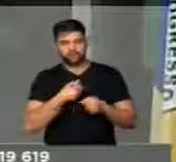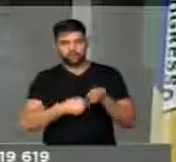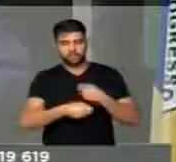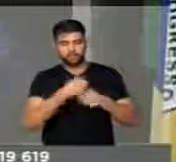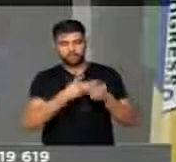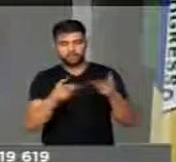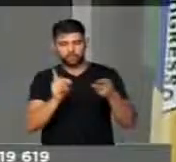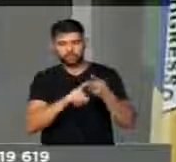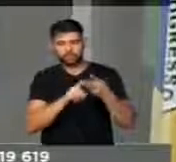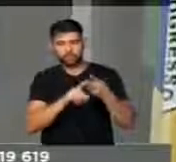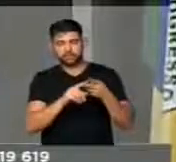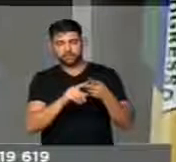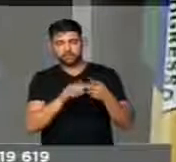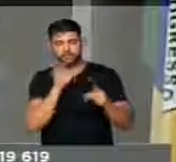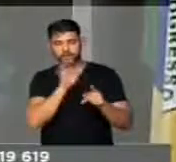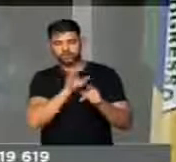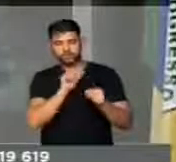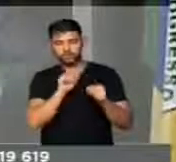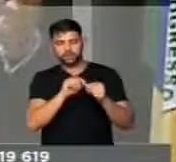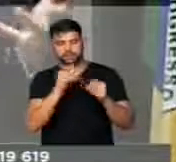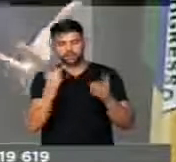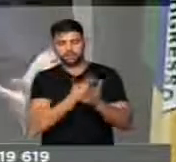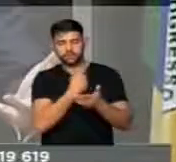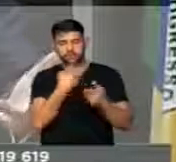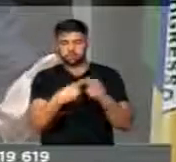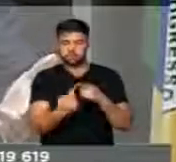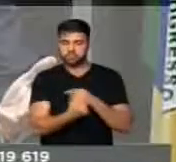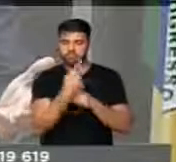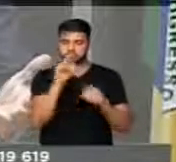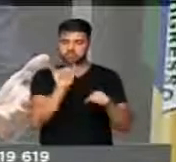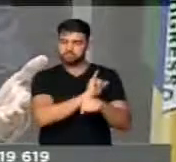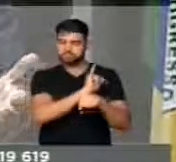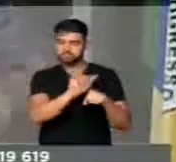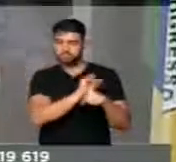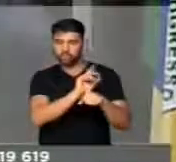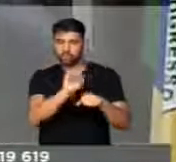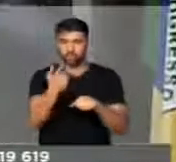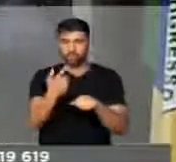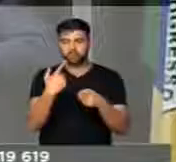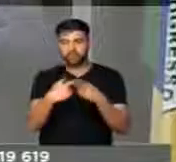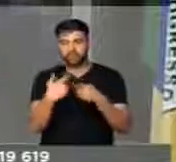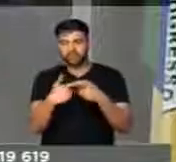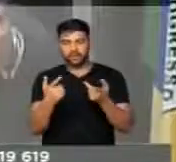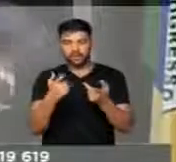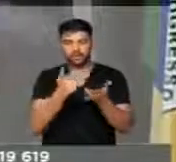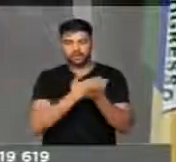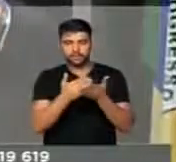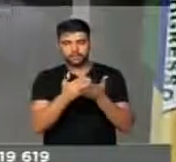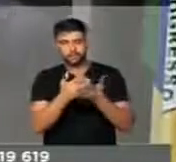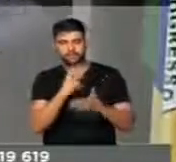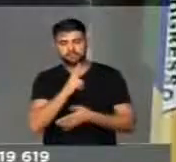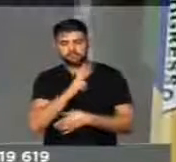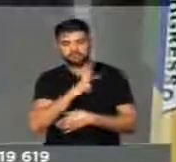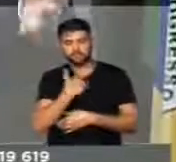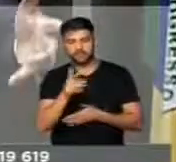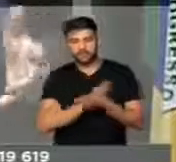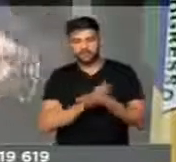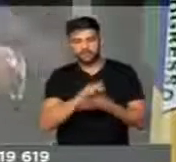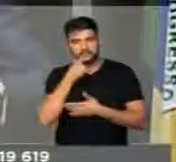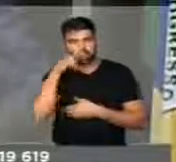econômico, e essa intervenção acontece ou por um motivo estratégico, porque a iniciativa privada não